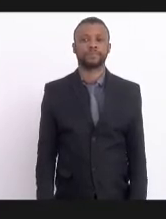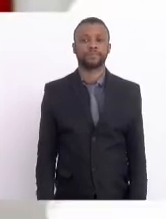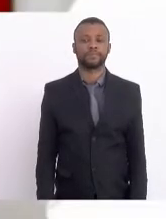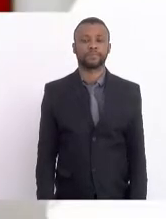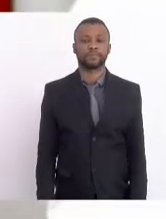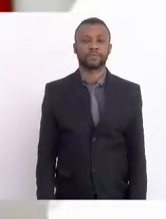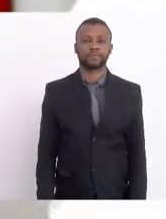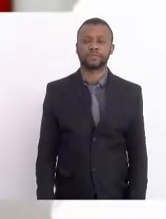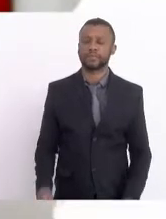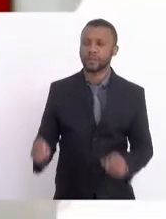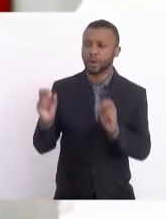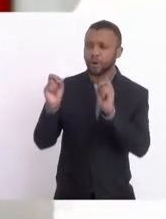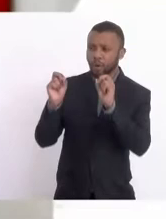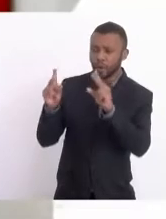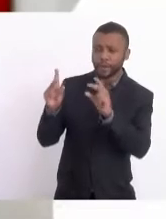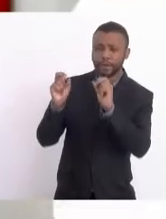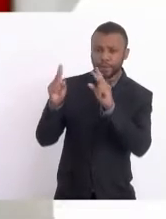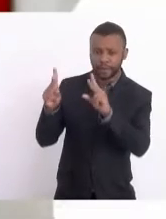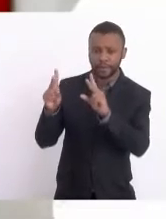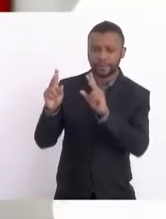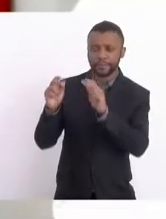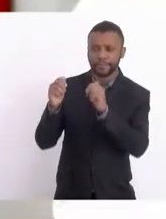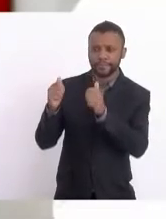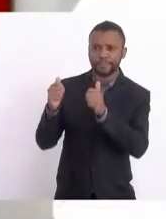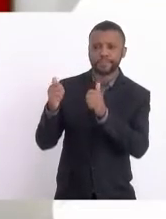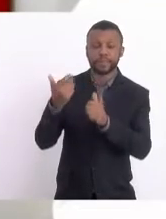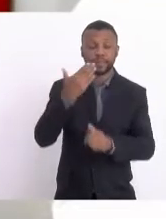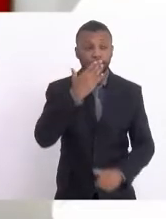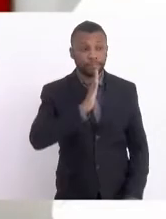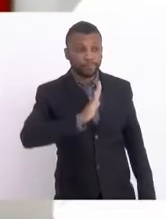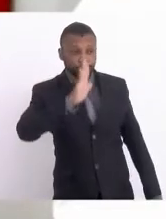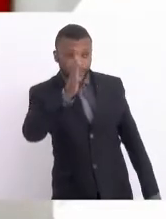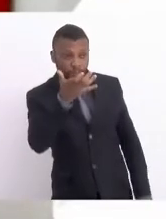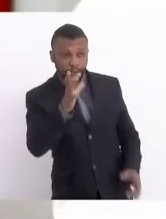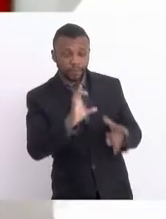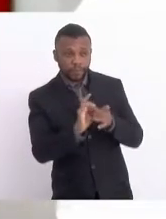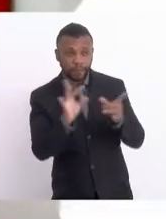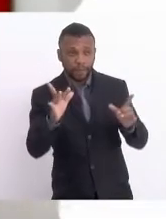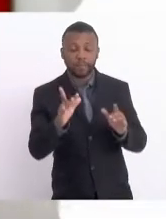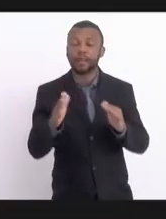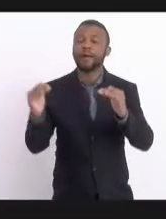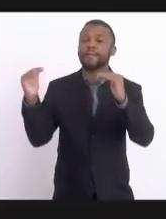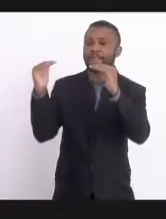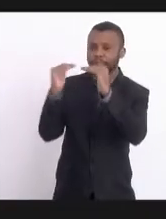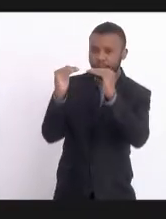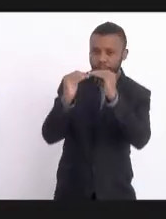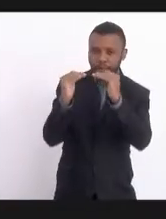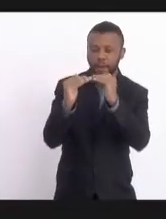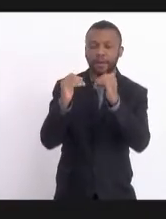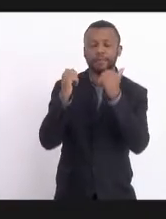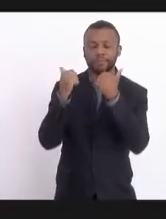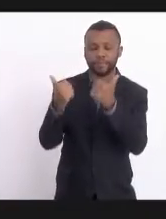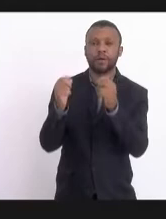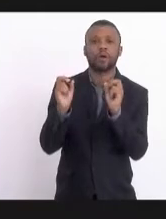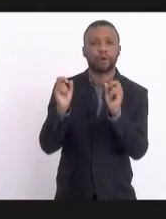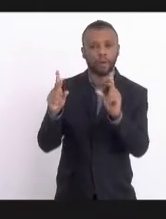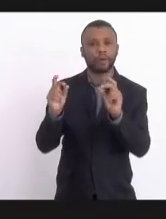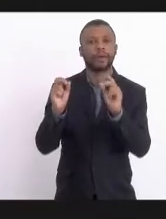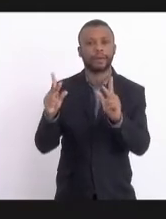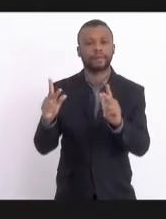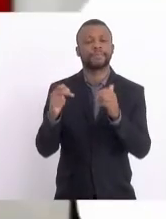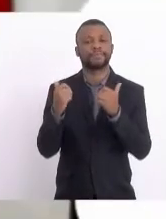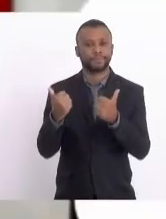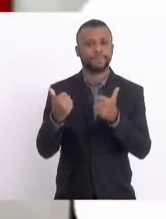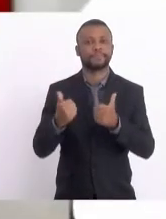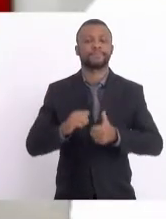Ok, deputado Eurico. Você é favorável. Ok, favorável. Pela